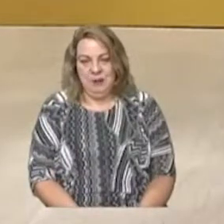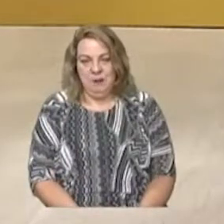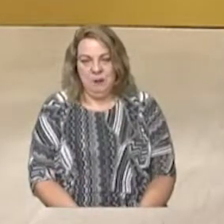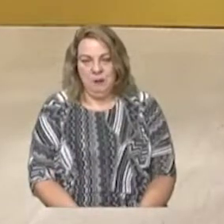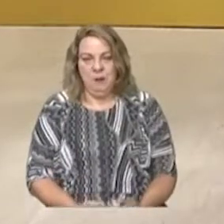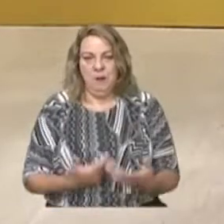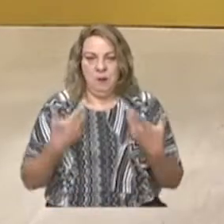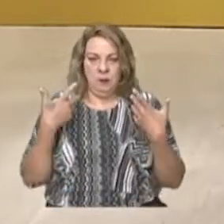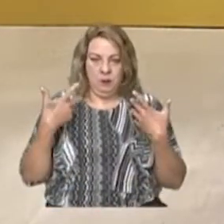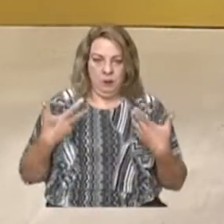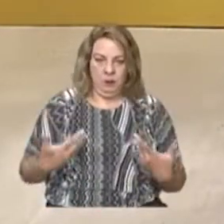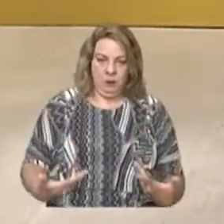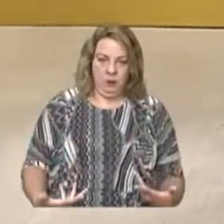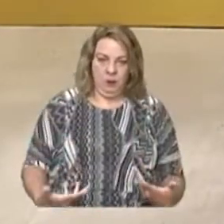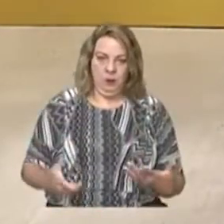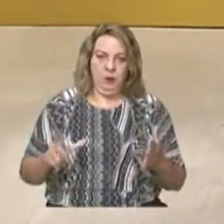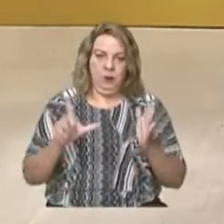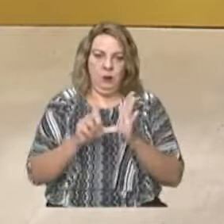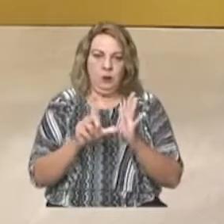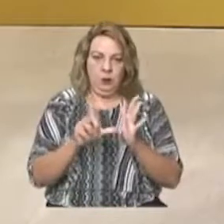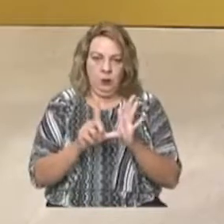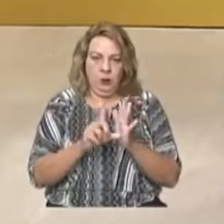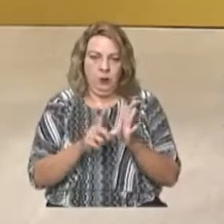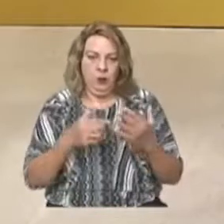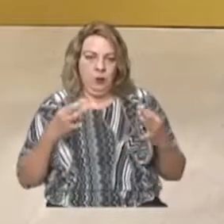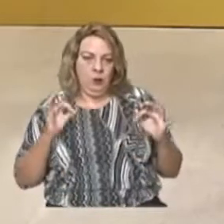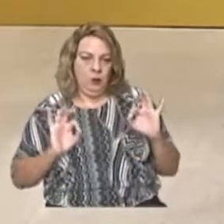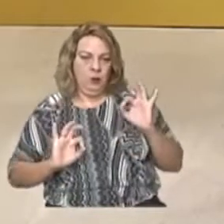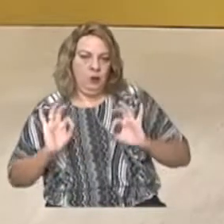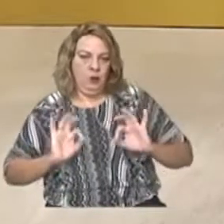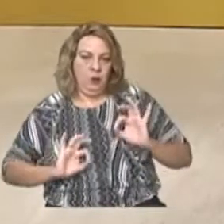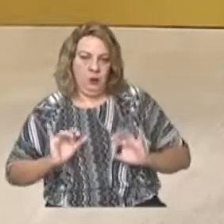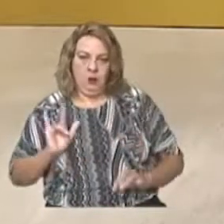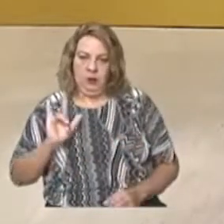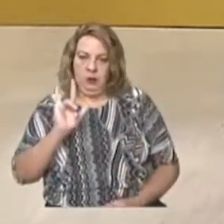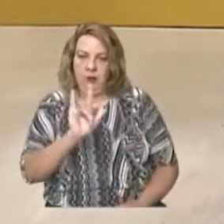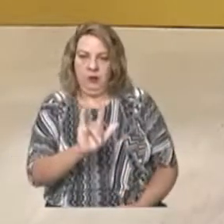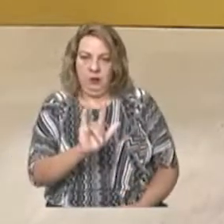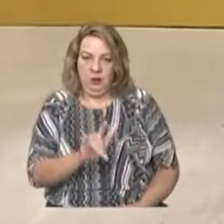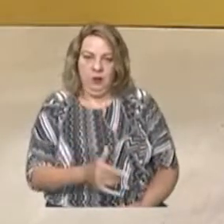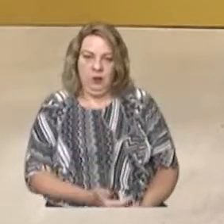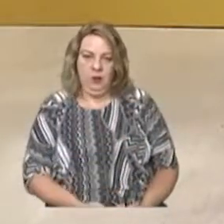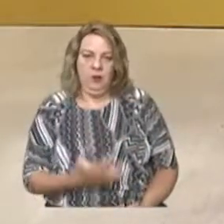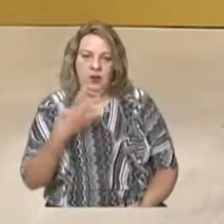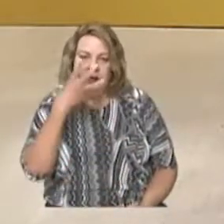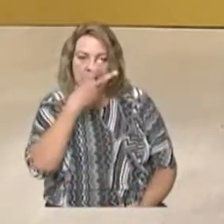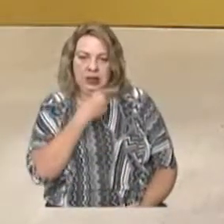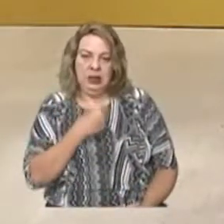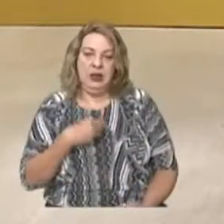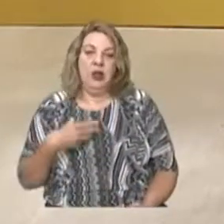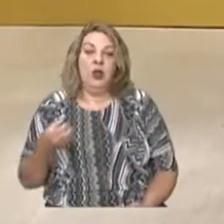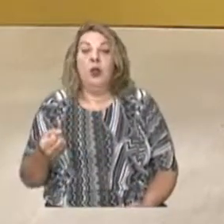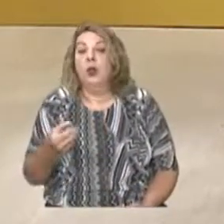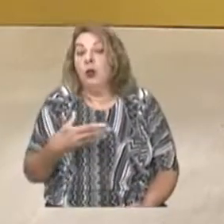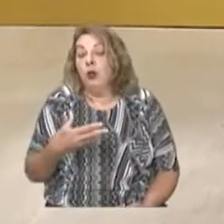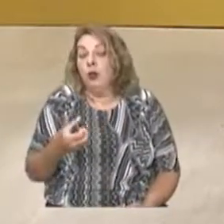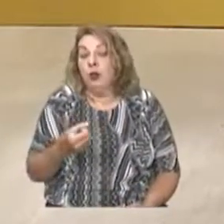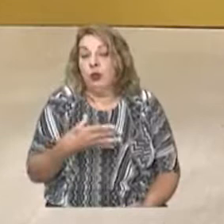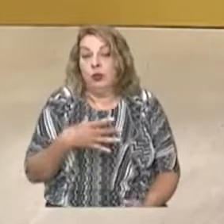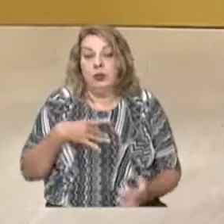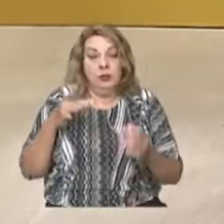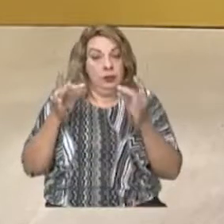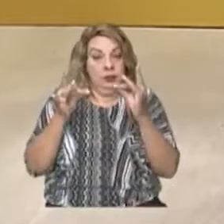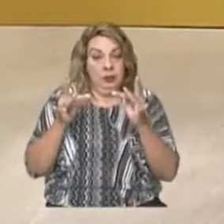meu look, Exuberance Maison. Gente, esse look que eu tô apaixonada. Olha que vestido lindo, da nova coleção, ó, tem um detalhe